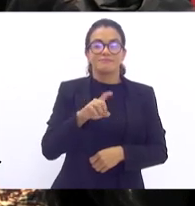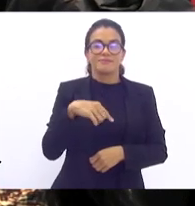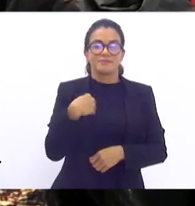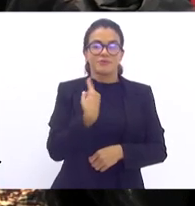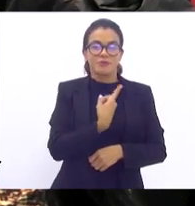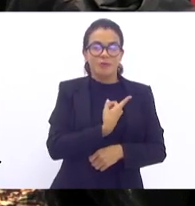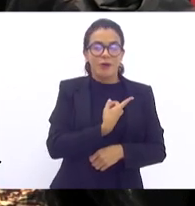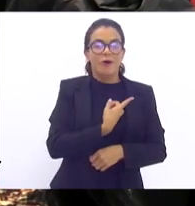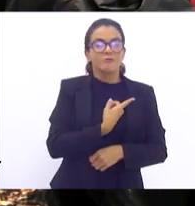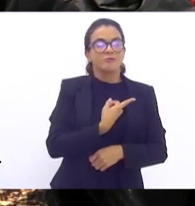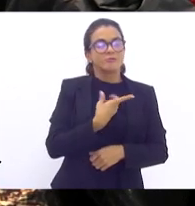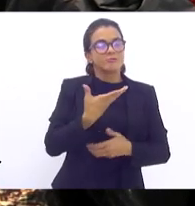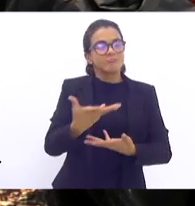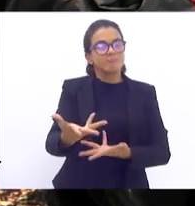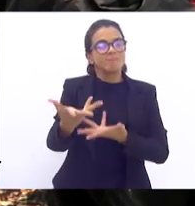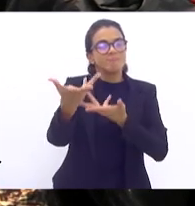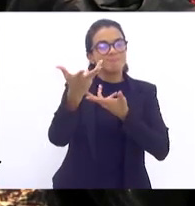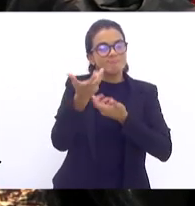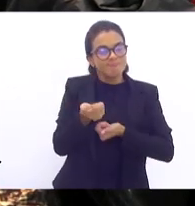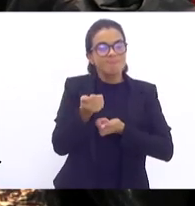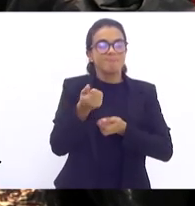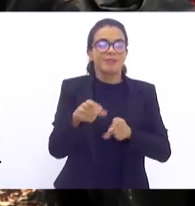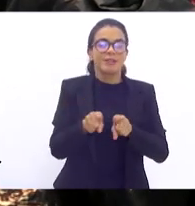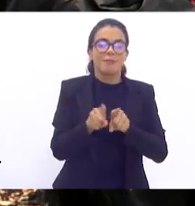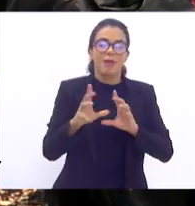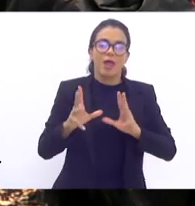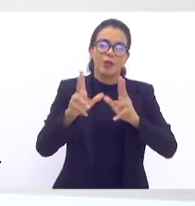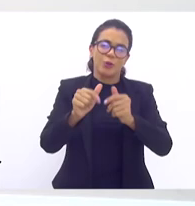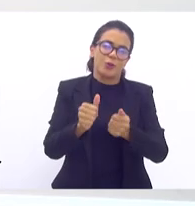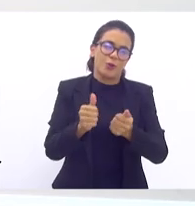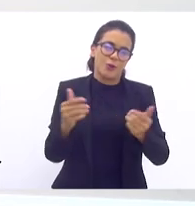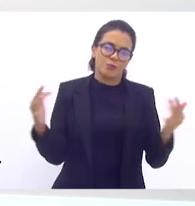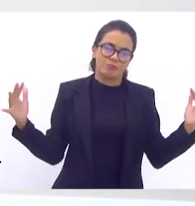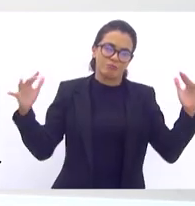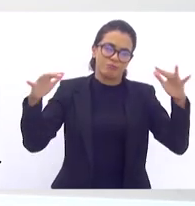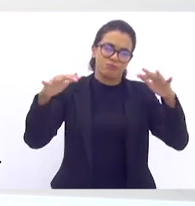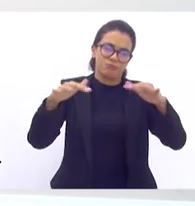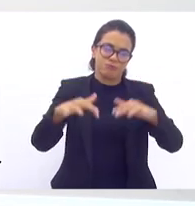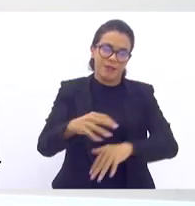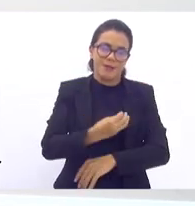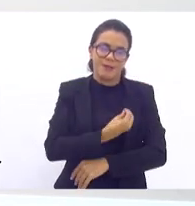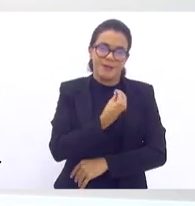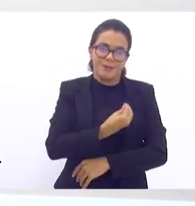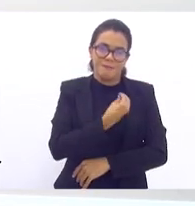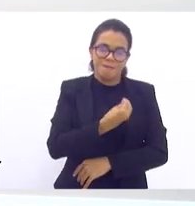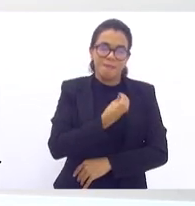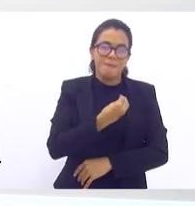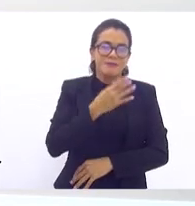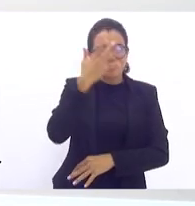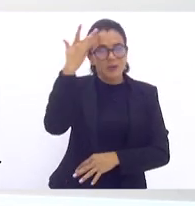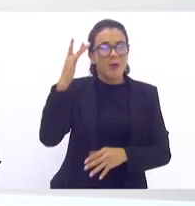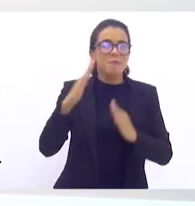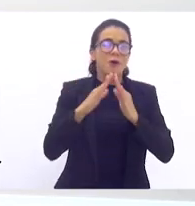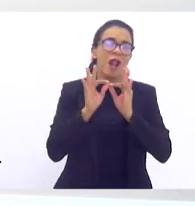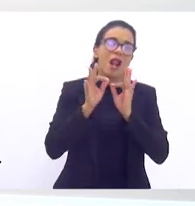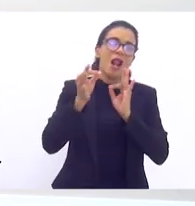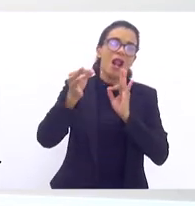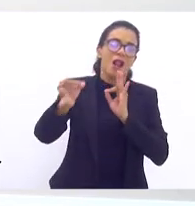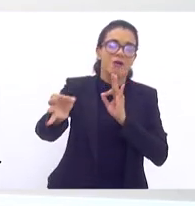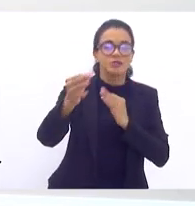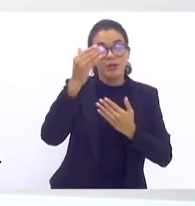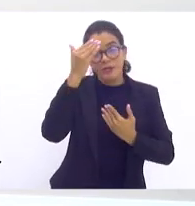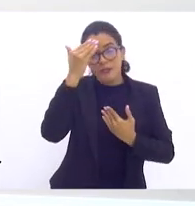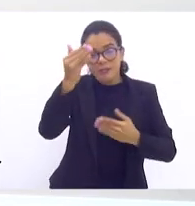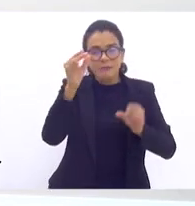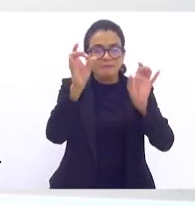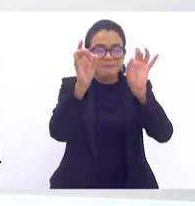abrigado aqui nesse momento Obrigado a todos que vieram a essa audiência pública muitos que vieram de longe um Obrigado